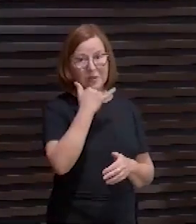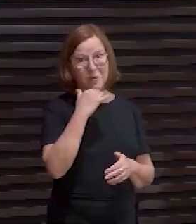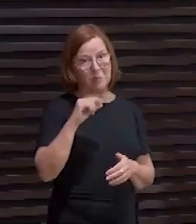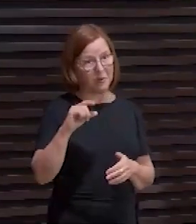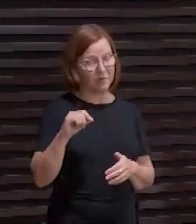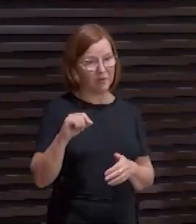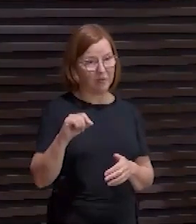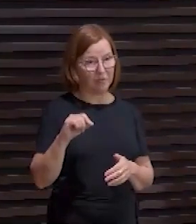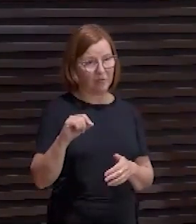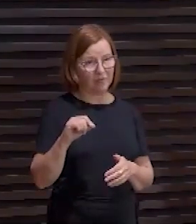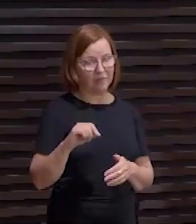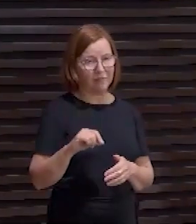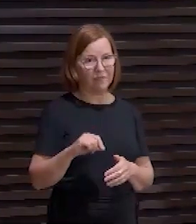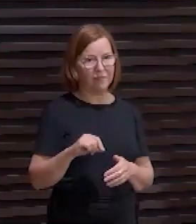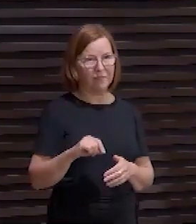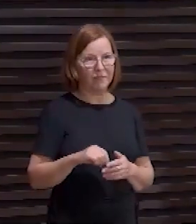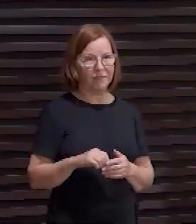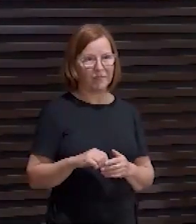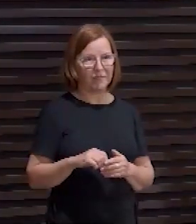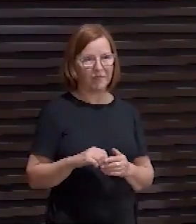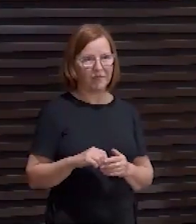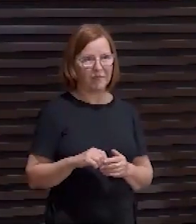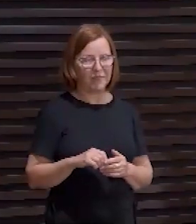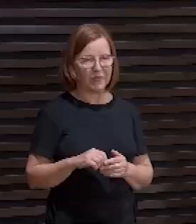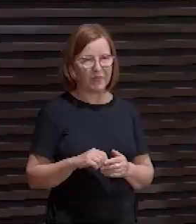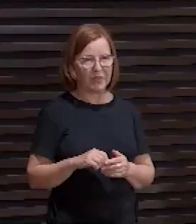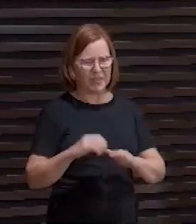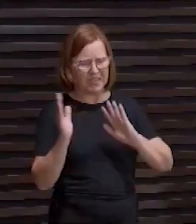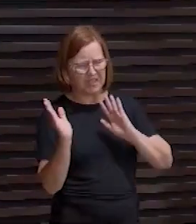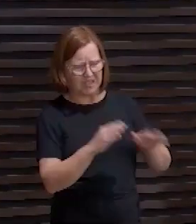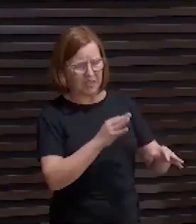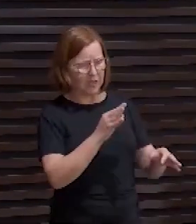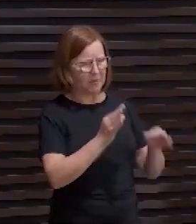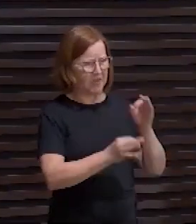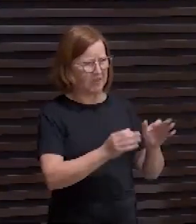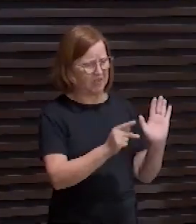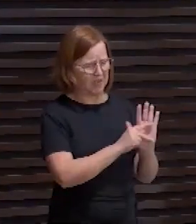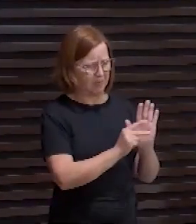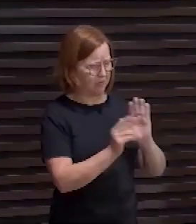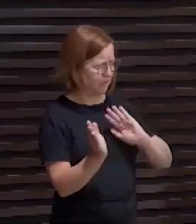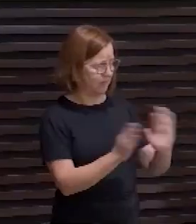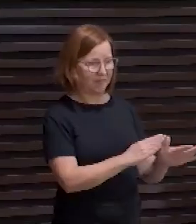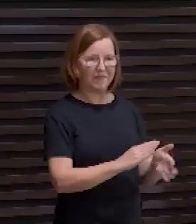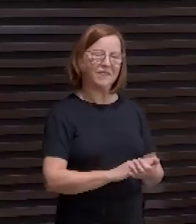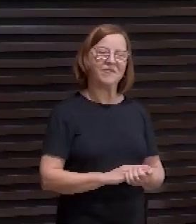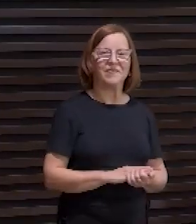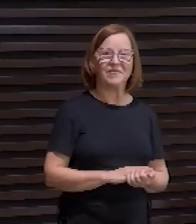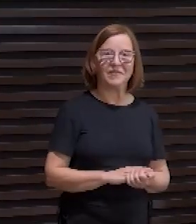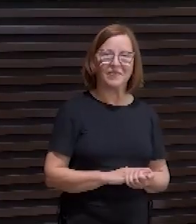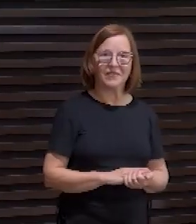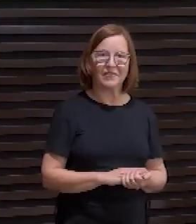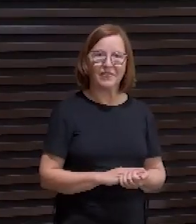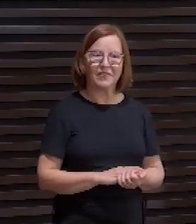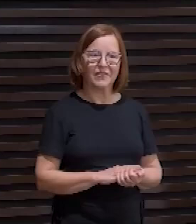necessariamente em abrir mão da nossa justiça própria imunda, como dito lá em Isaías. As feridas que nos